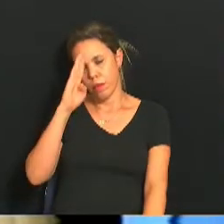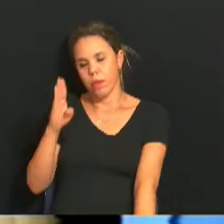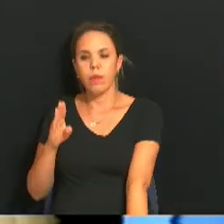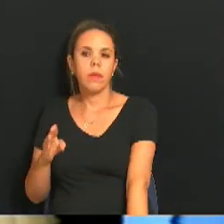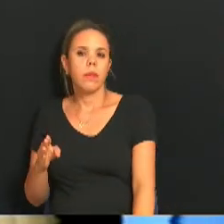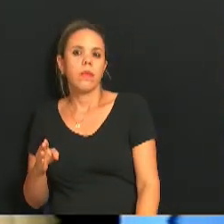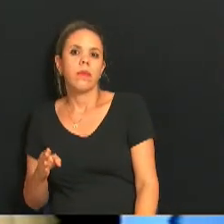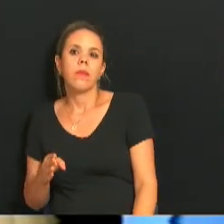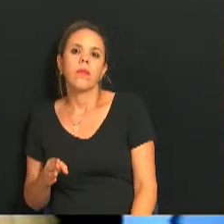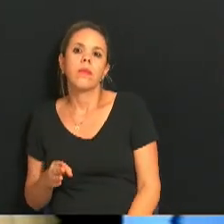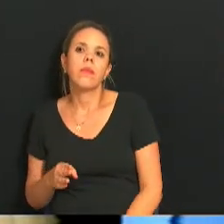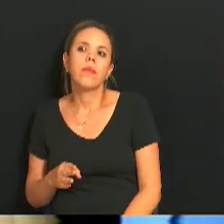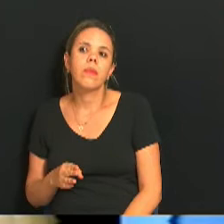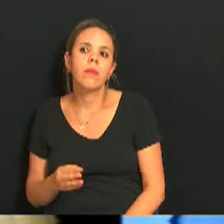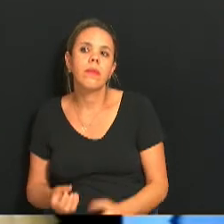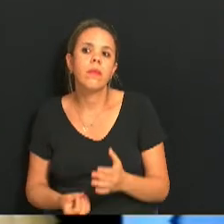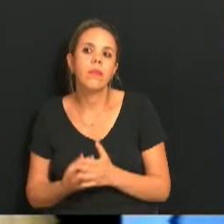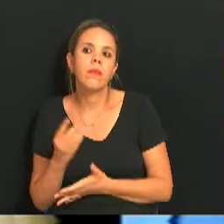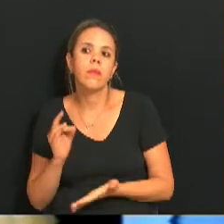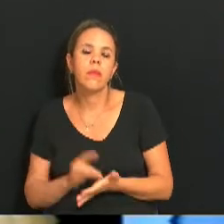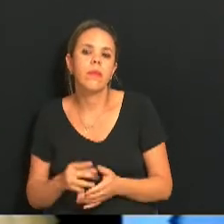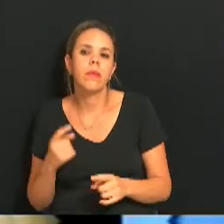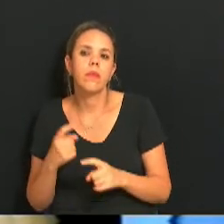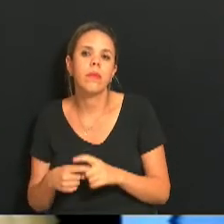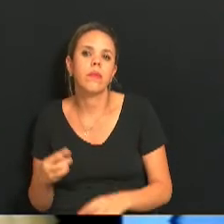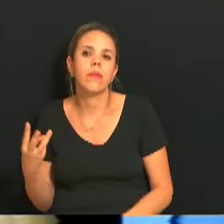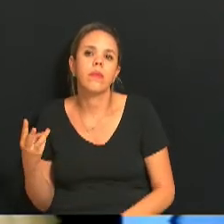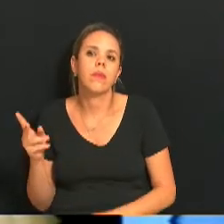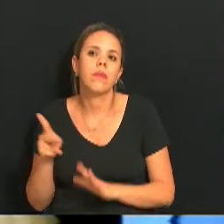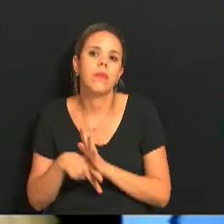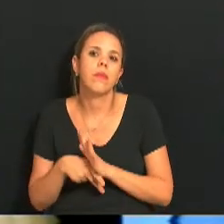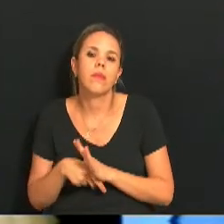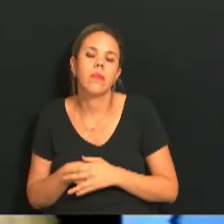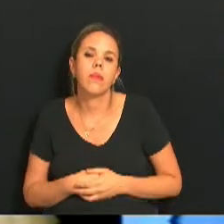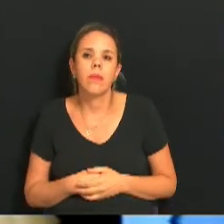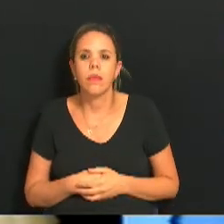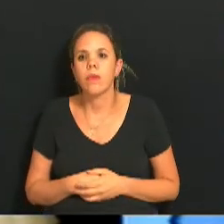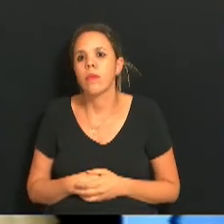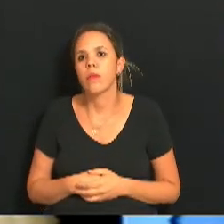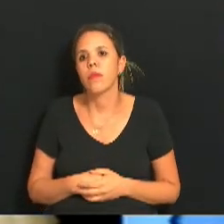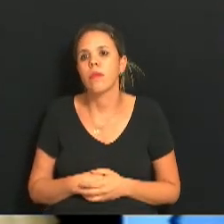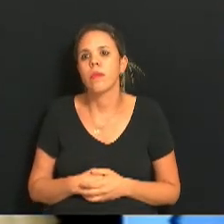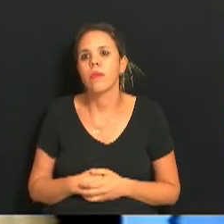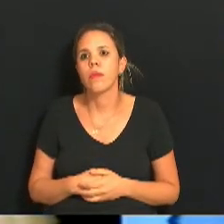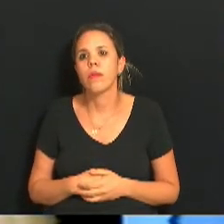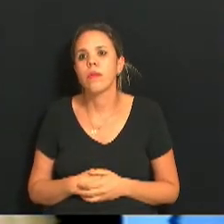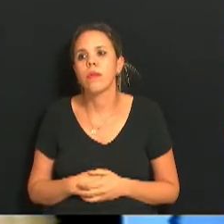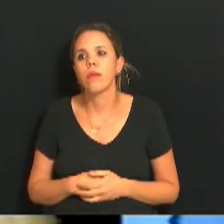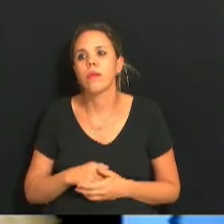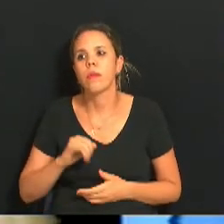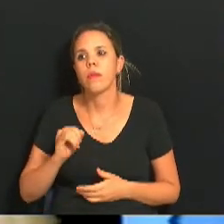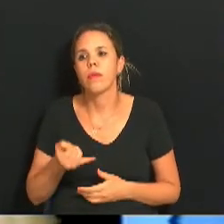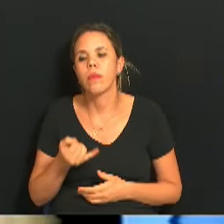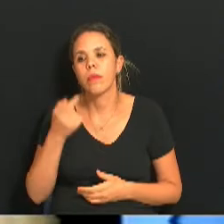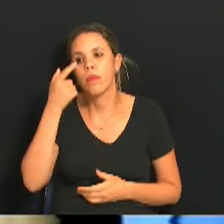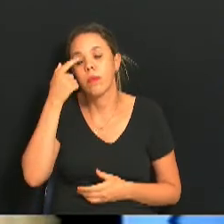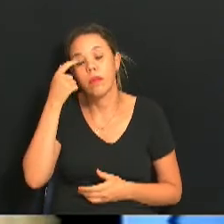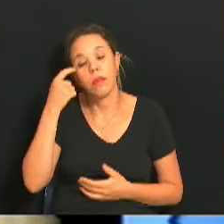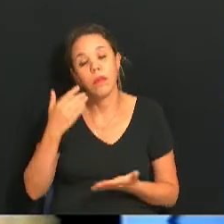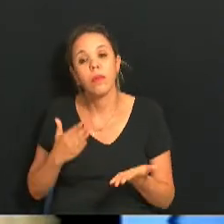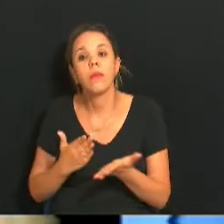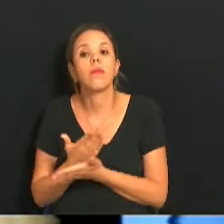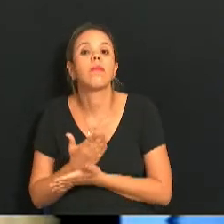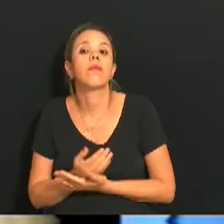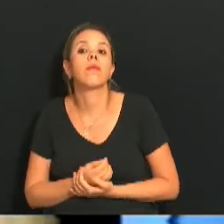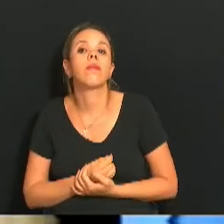parte da edificação original e isso três os projetos serão submetidos previamente à apreciação e aprovação do Povo